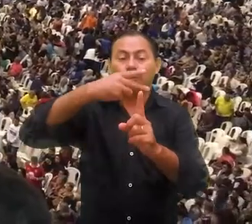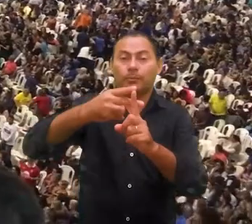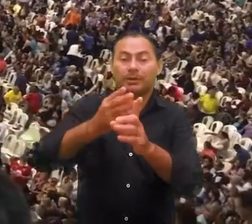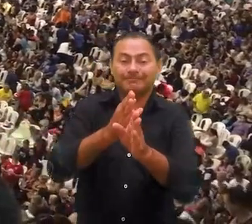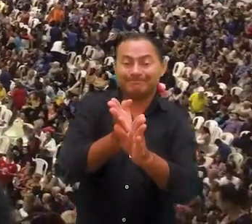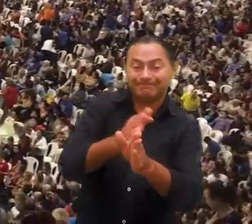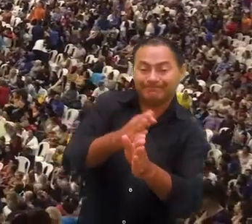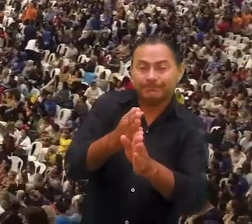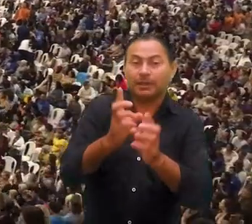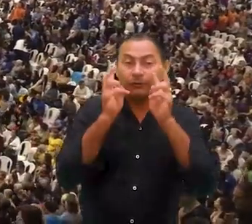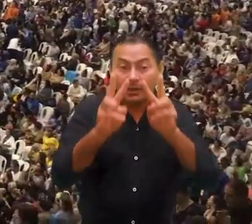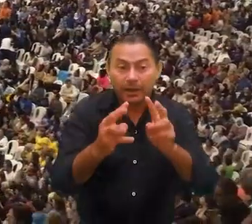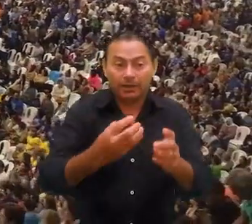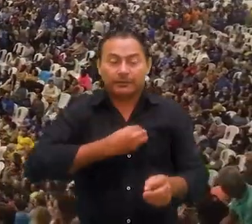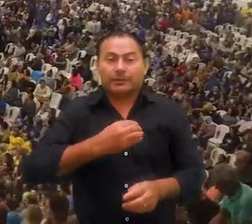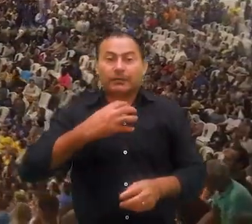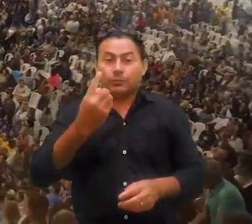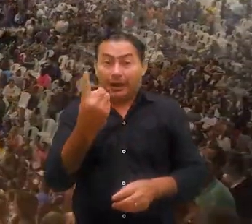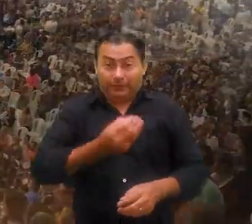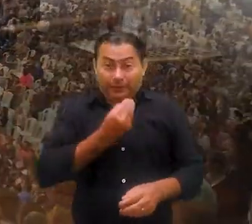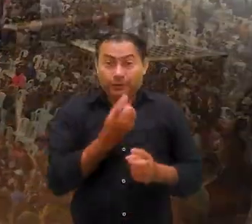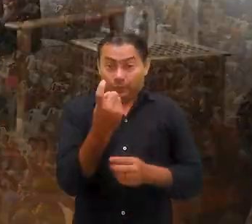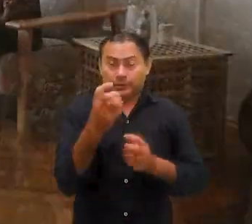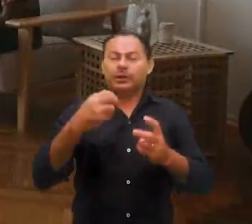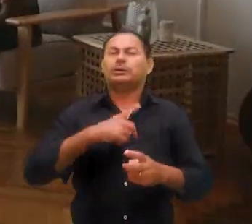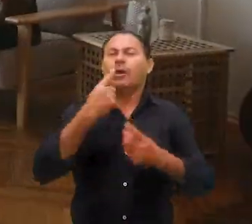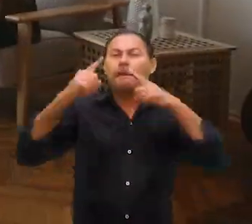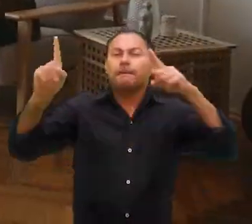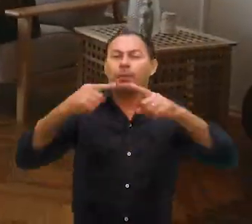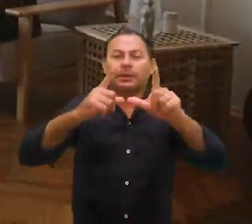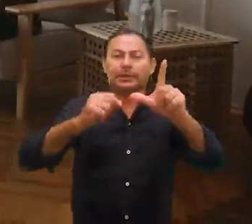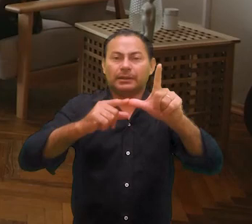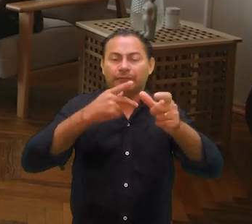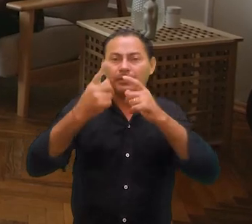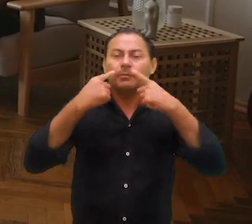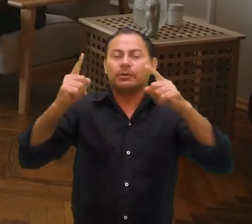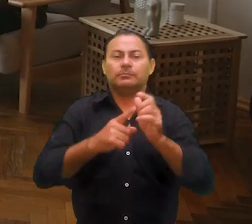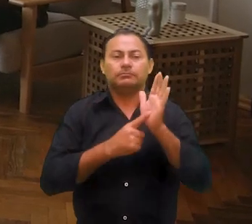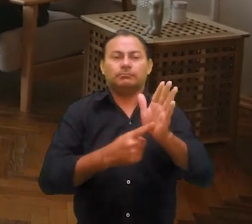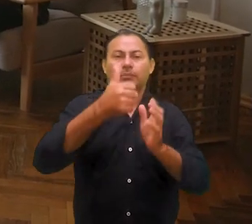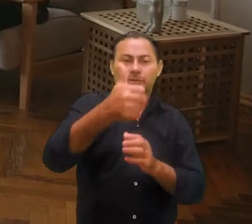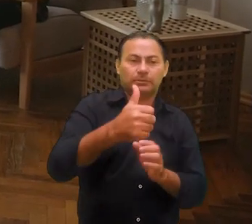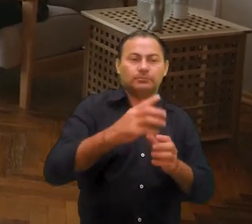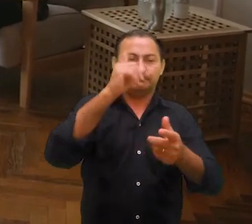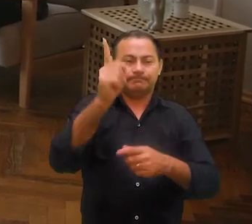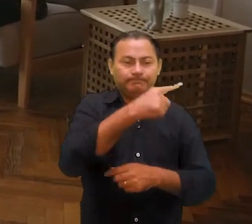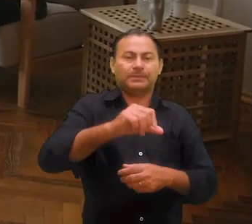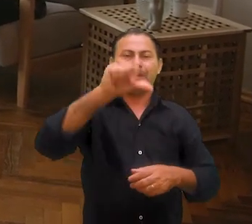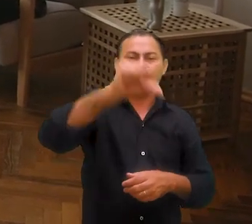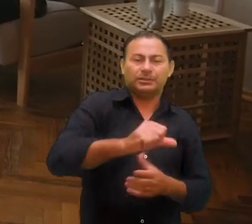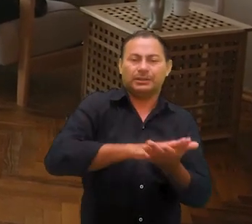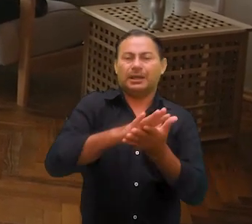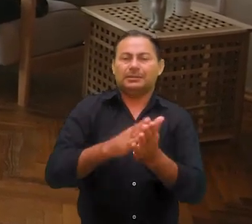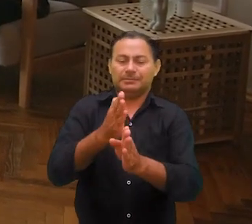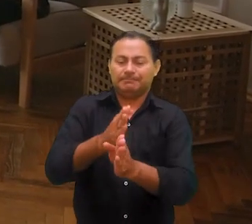não enxergam a vida de uma maneira só. Sabe, existe uma música muito conhecida cuja letra diz: destaque o positivo,